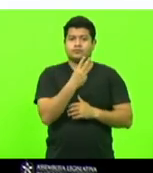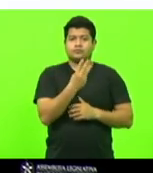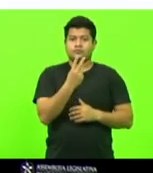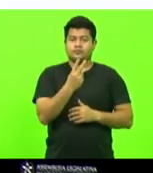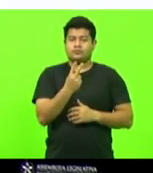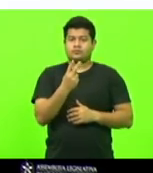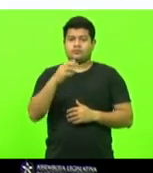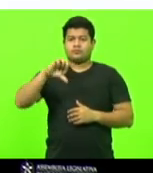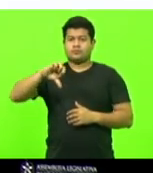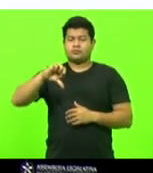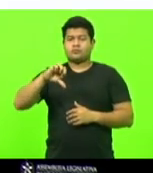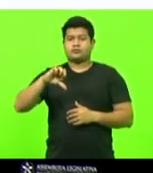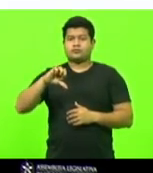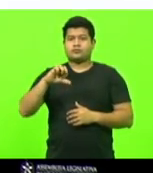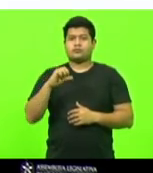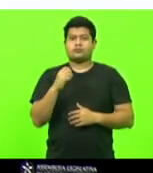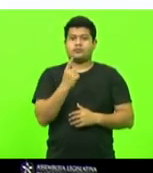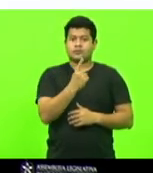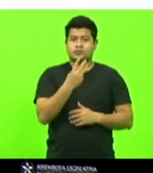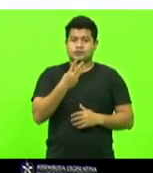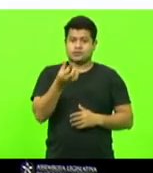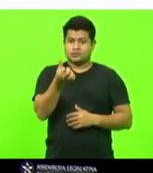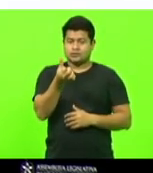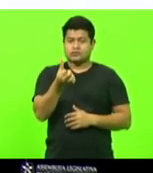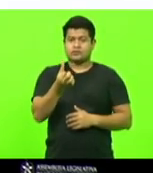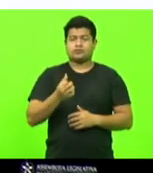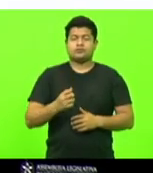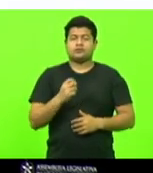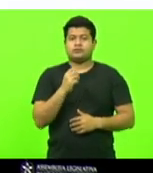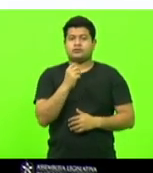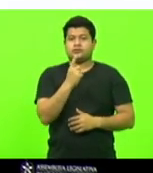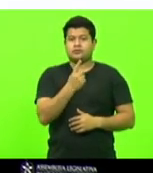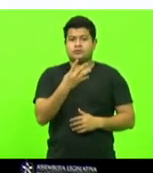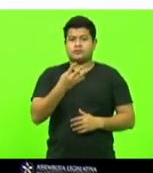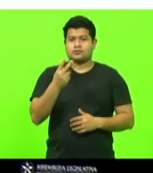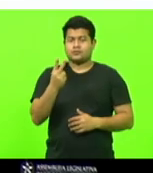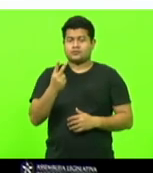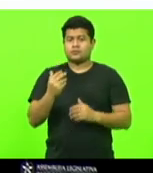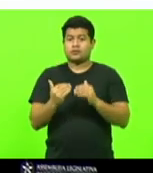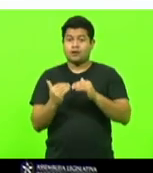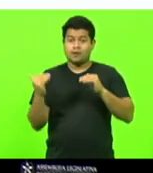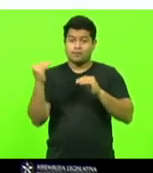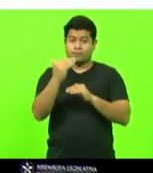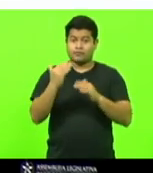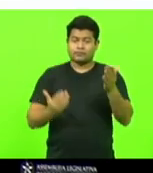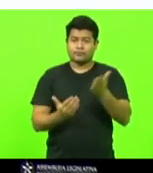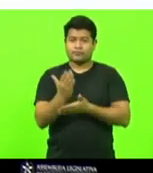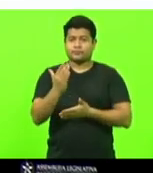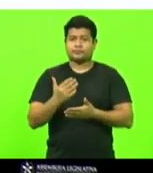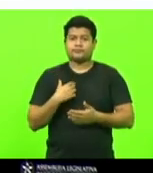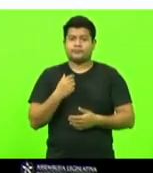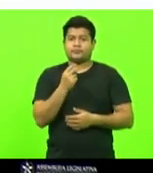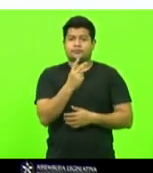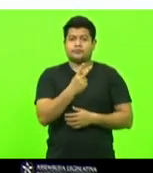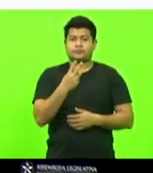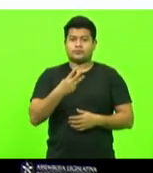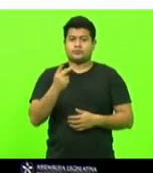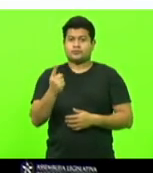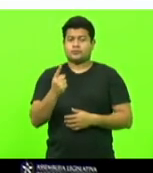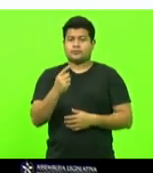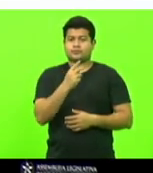329, 136, 142, por maioria, 231